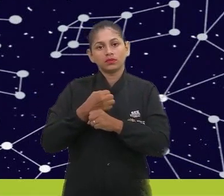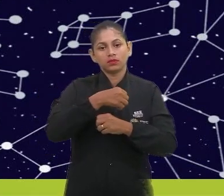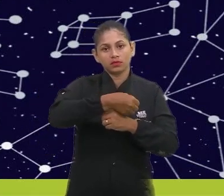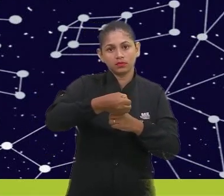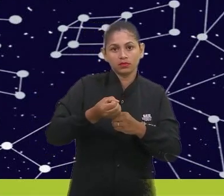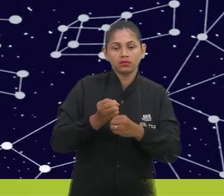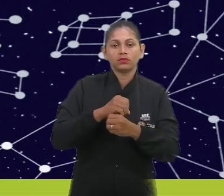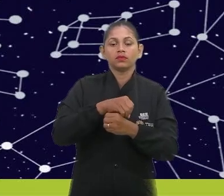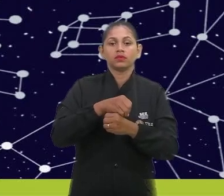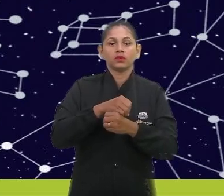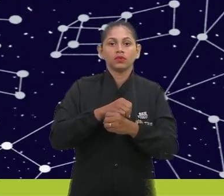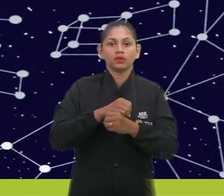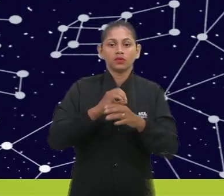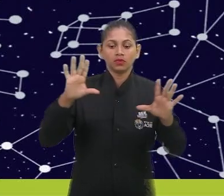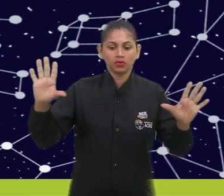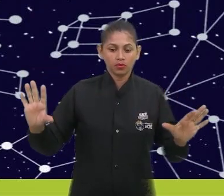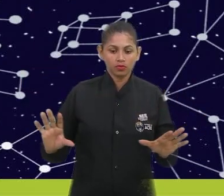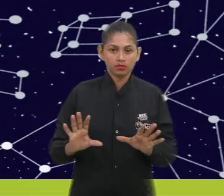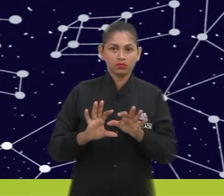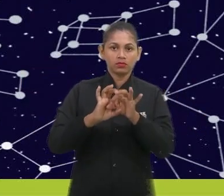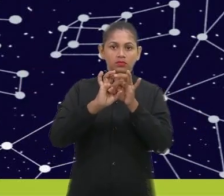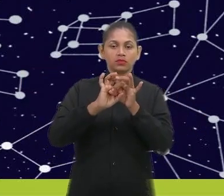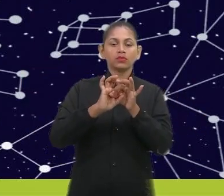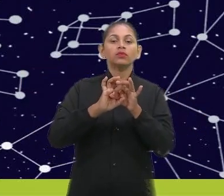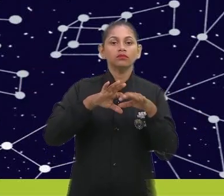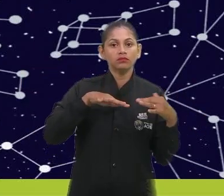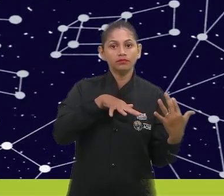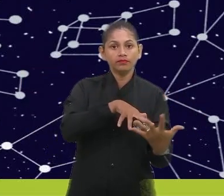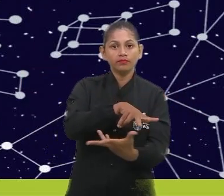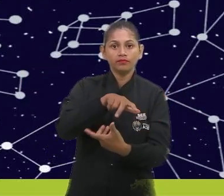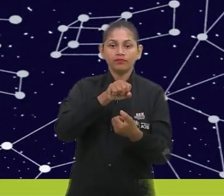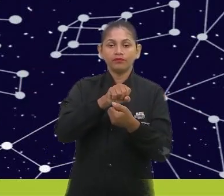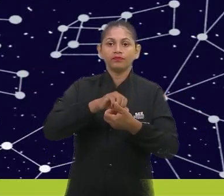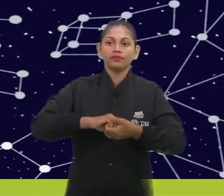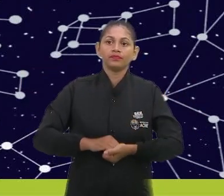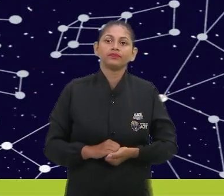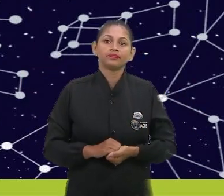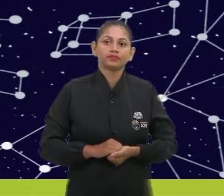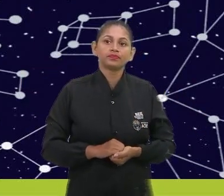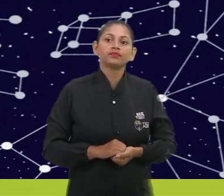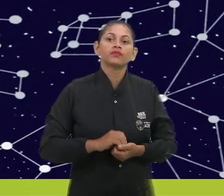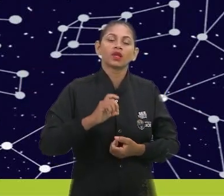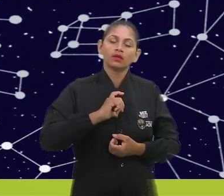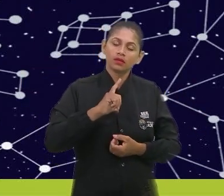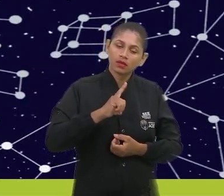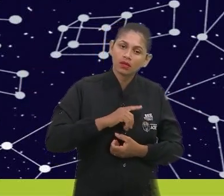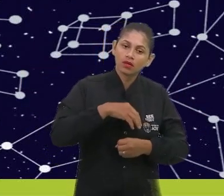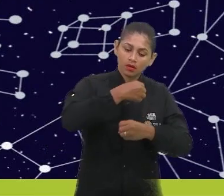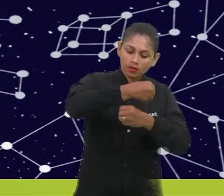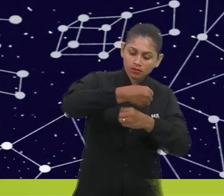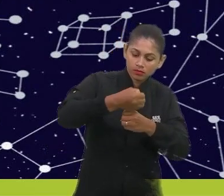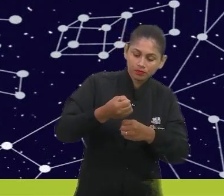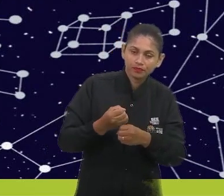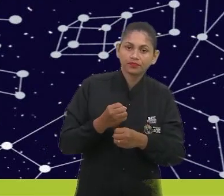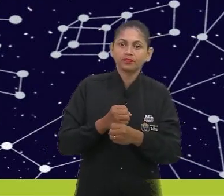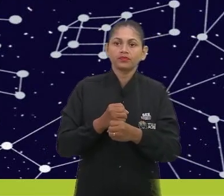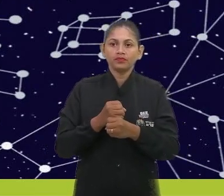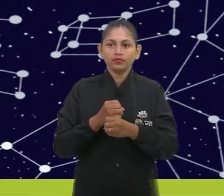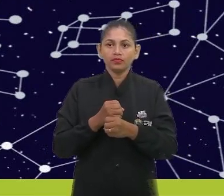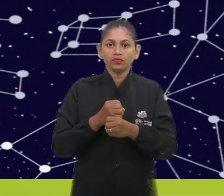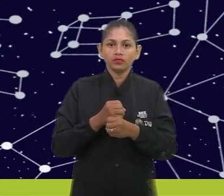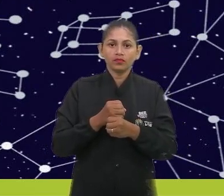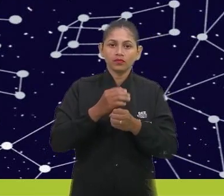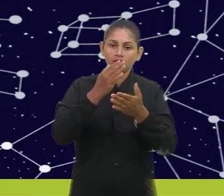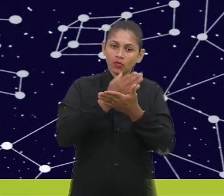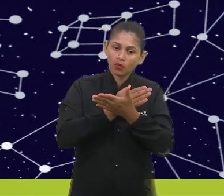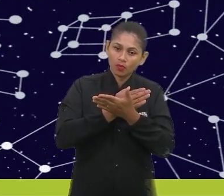que constroem aí o nosso universo. Tudo bem? Então eu tenho essas moléculas, elas são formadas a partir